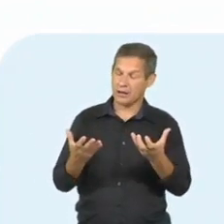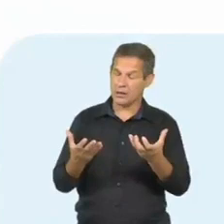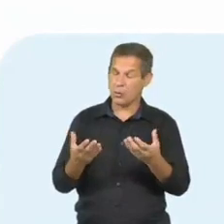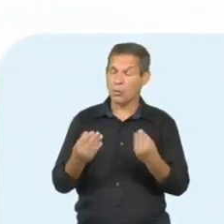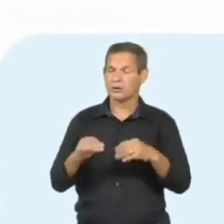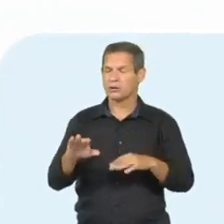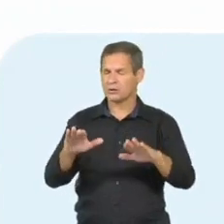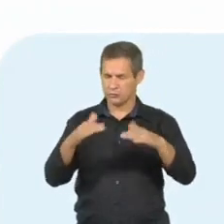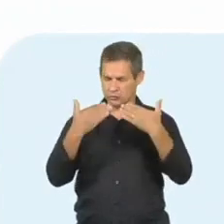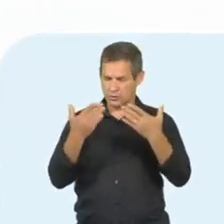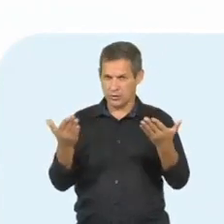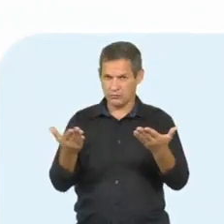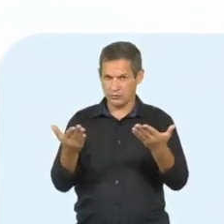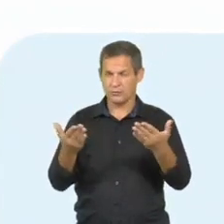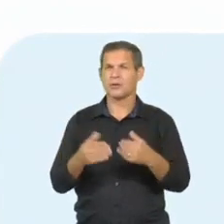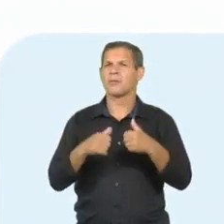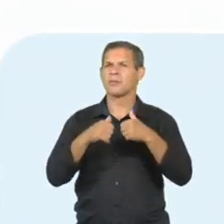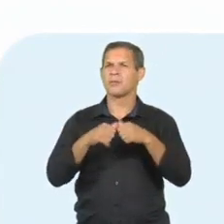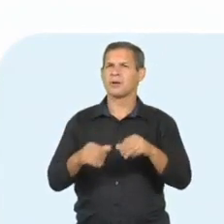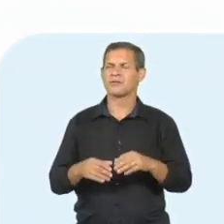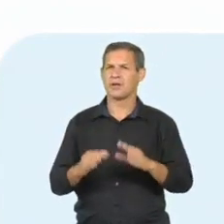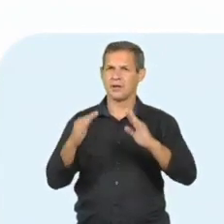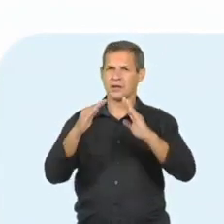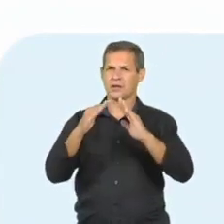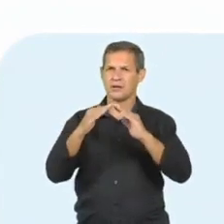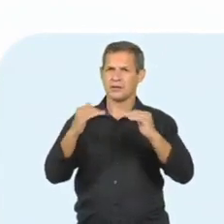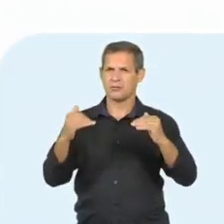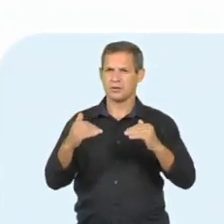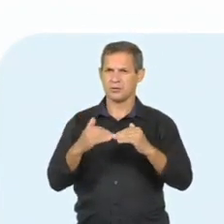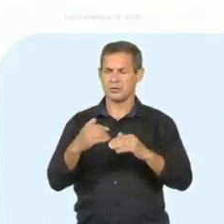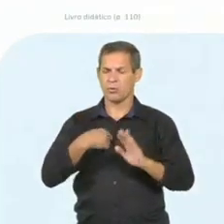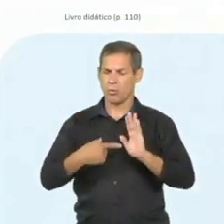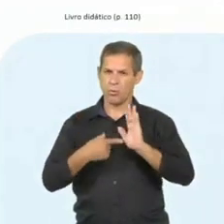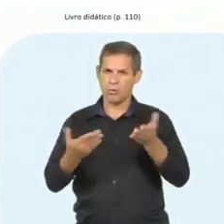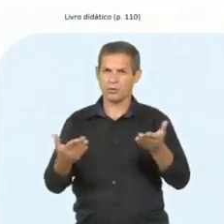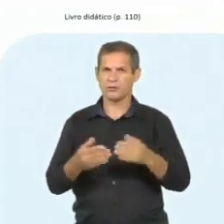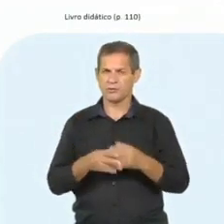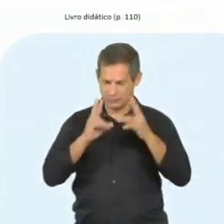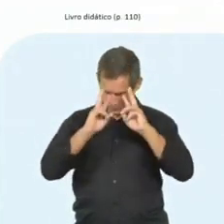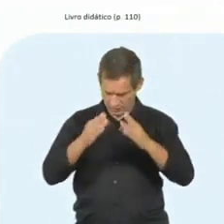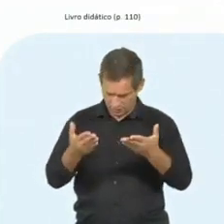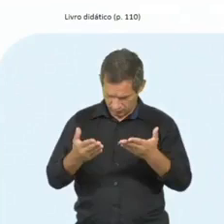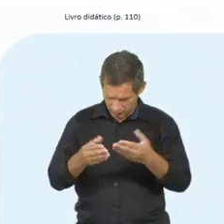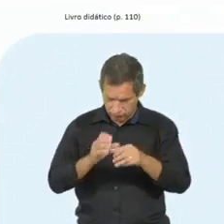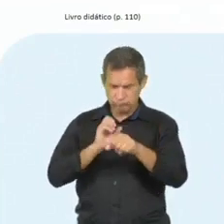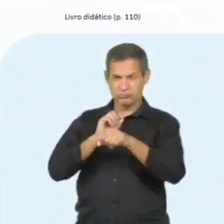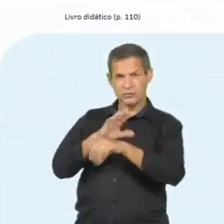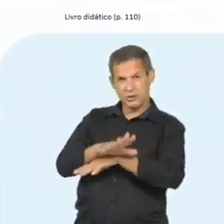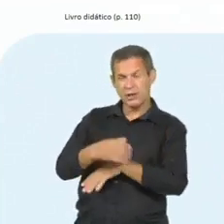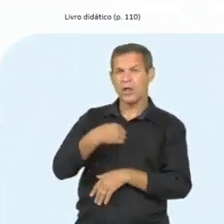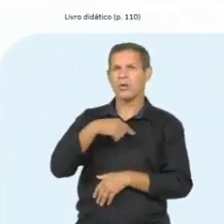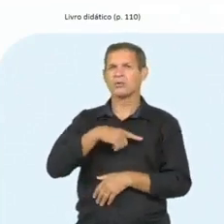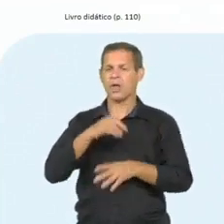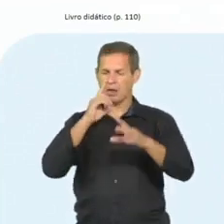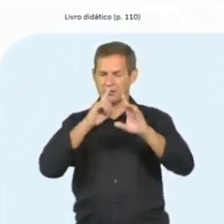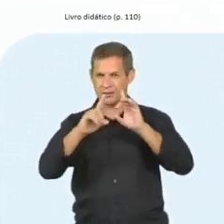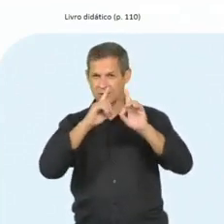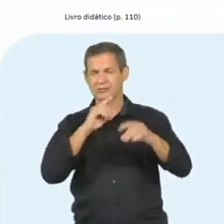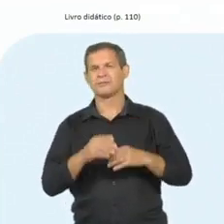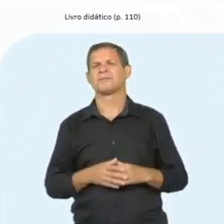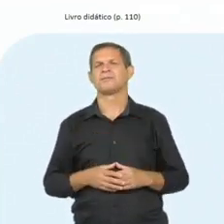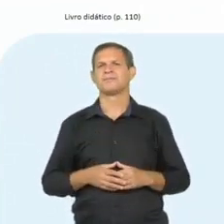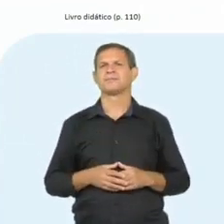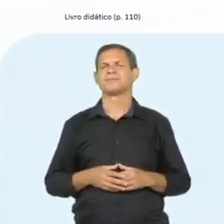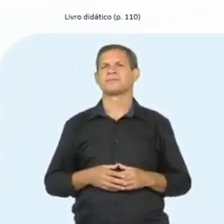sua atenção para essa pirâmide que eu vou mostrar. Você está vendo no quadro, eu tenho dados